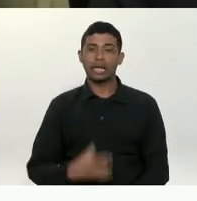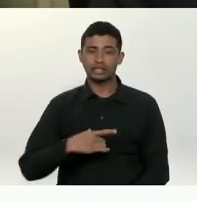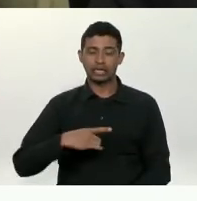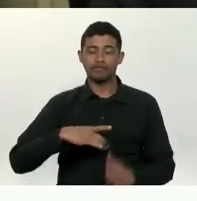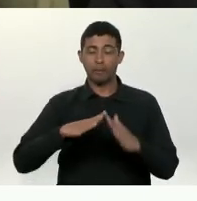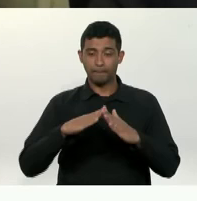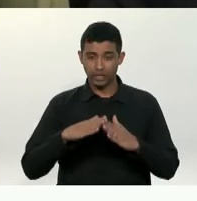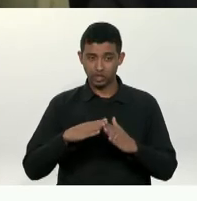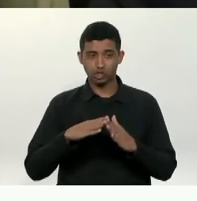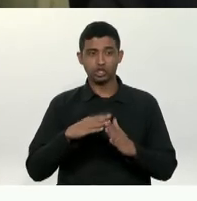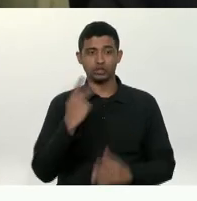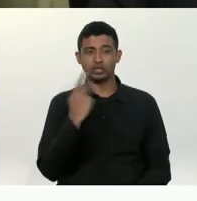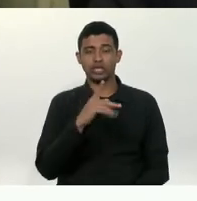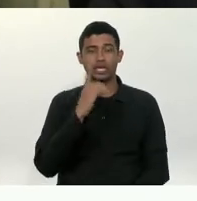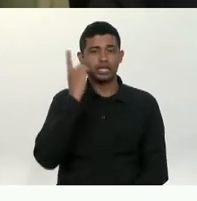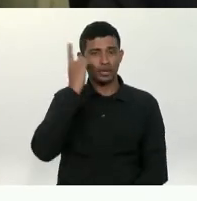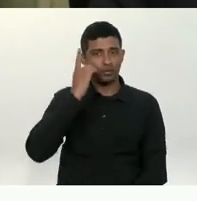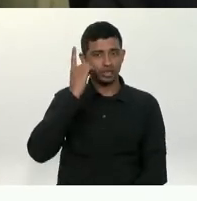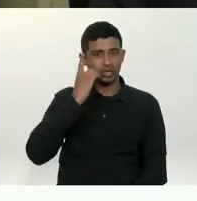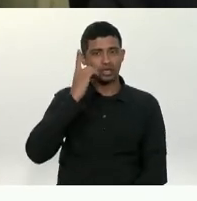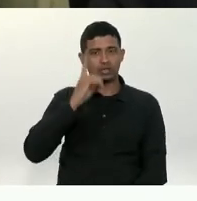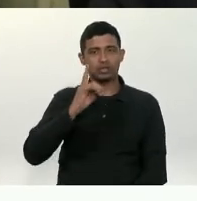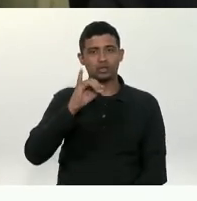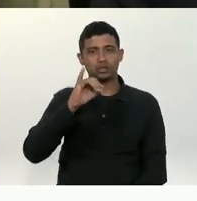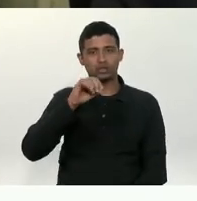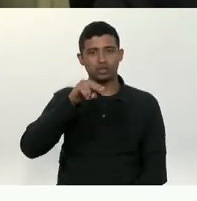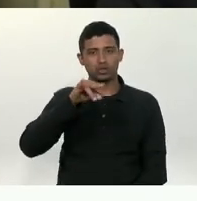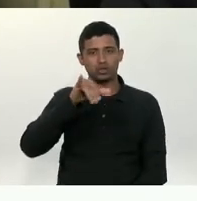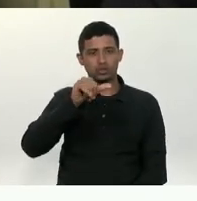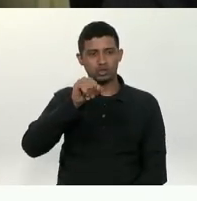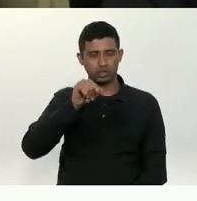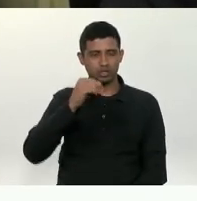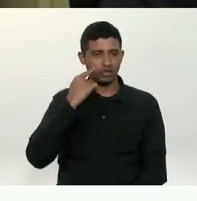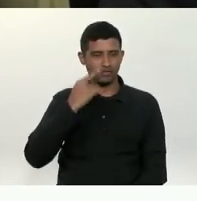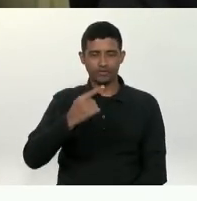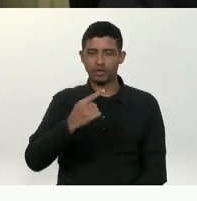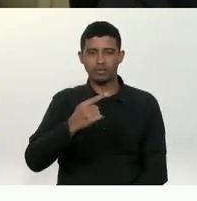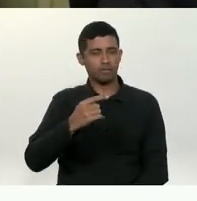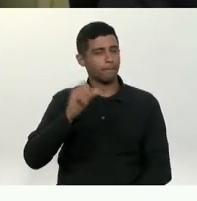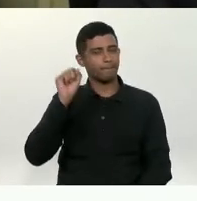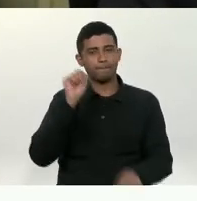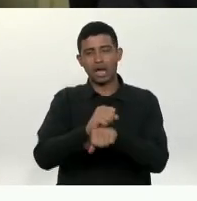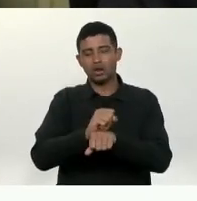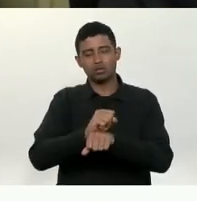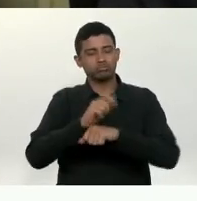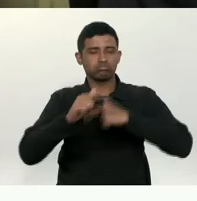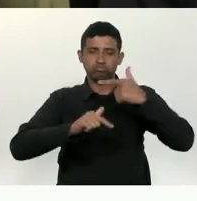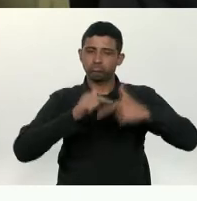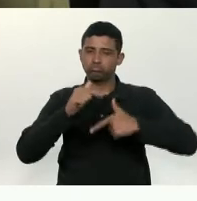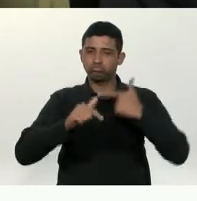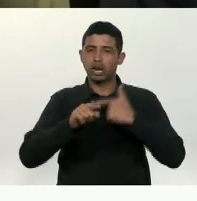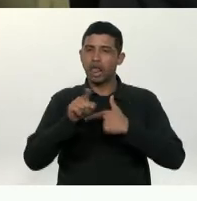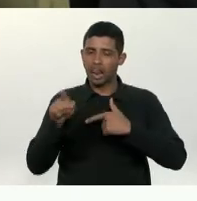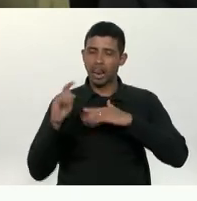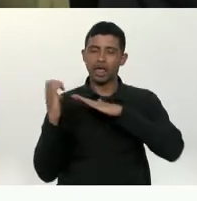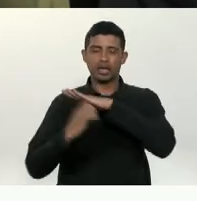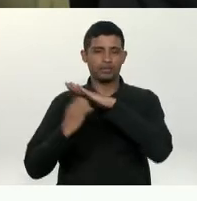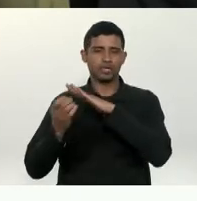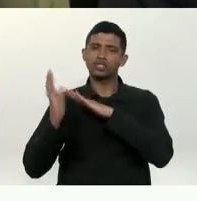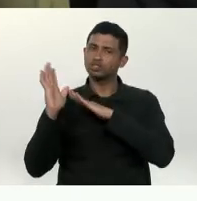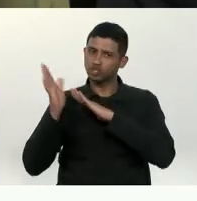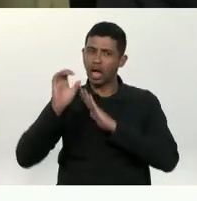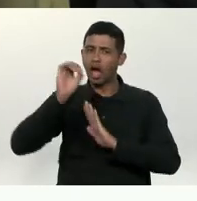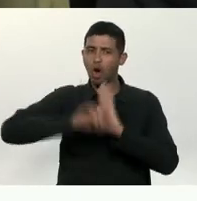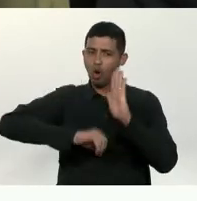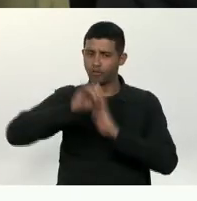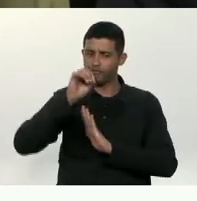deputado Dionísio Lins, essas exigências foram suspensas. E a companhia já enviou um ofício